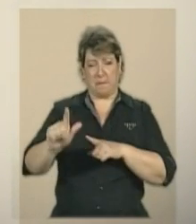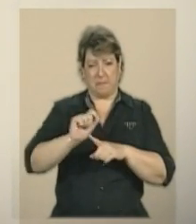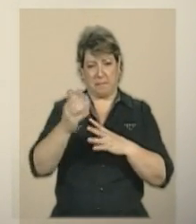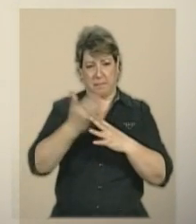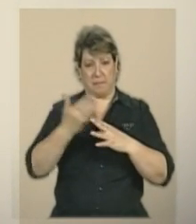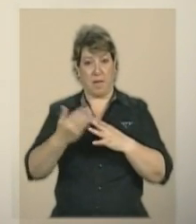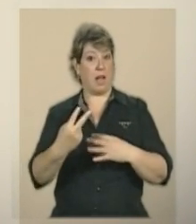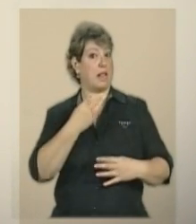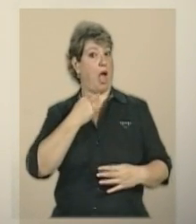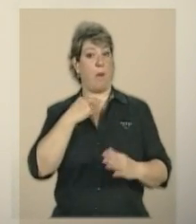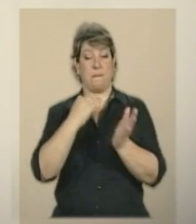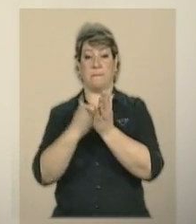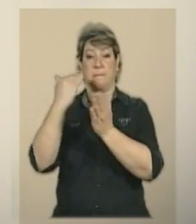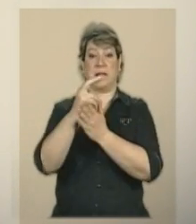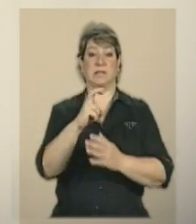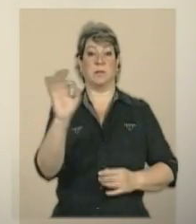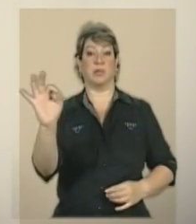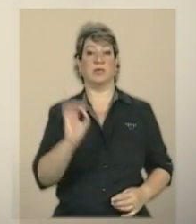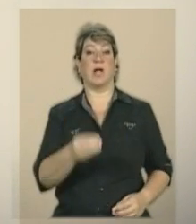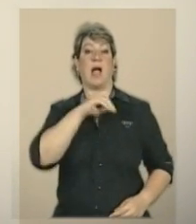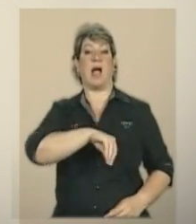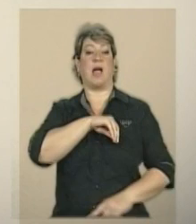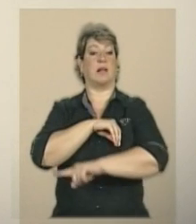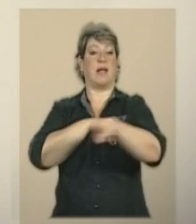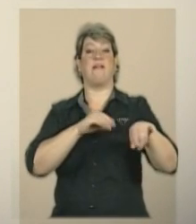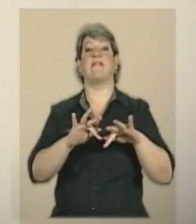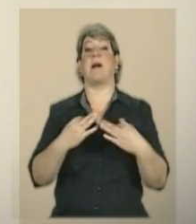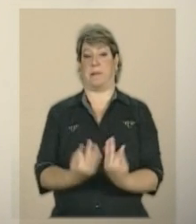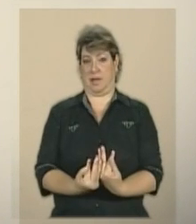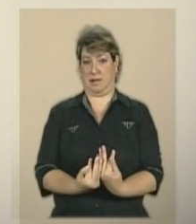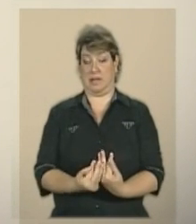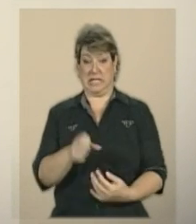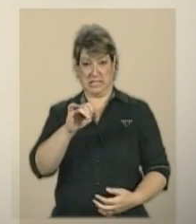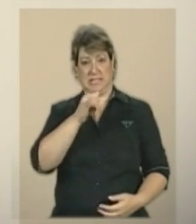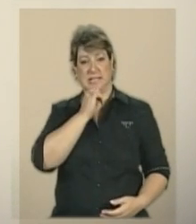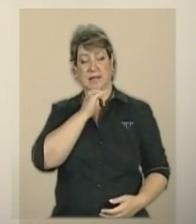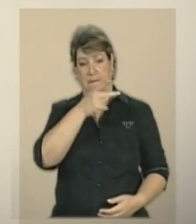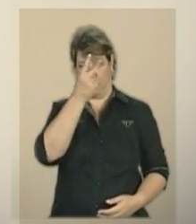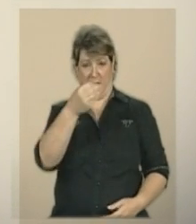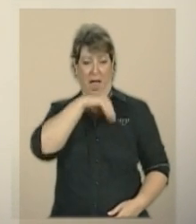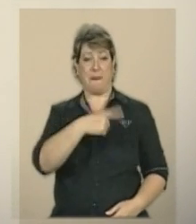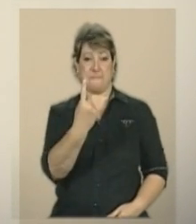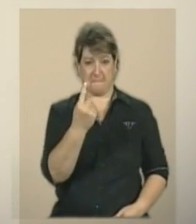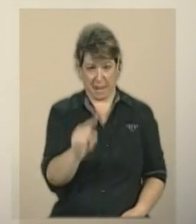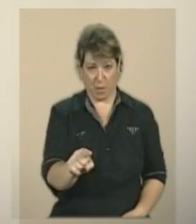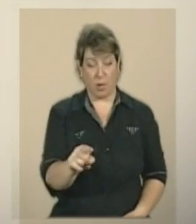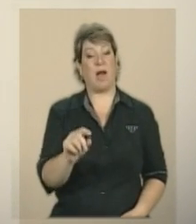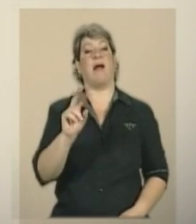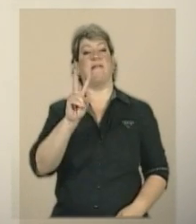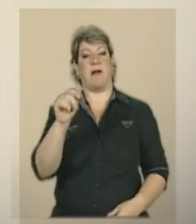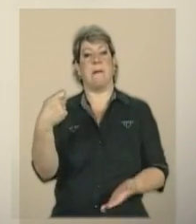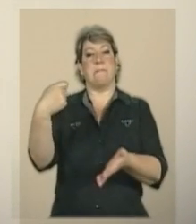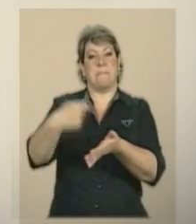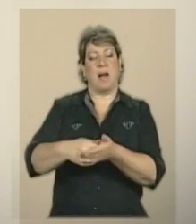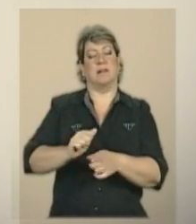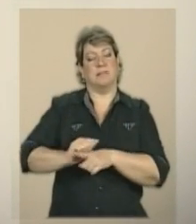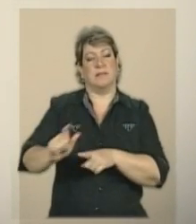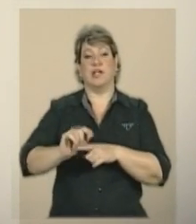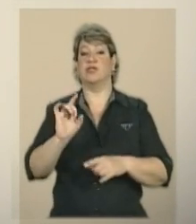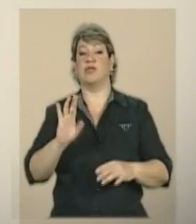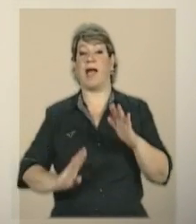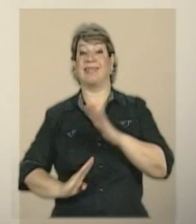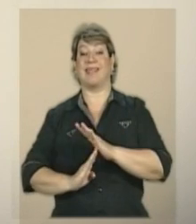pode passar de 5% da renda familiar se uma pessoa ganha R 1000 por exemplo ela vai ter de pagar